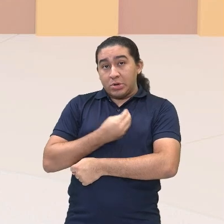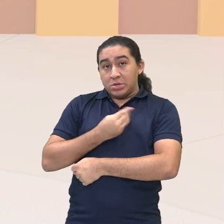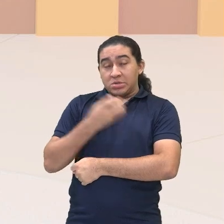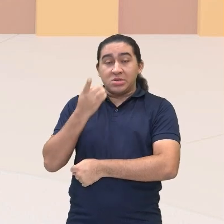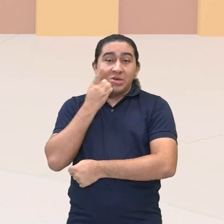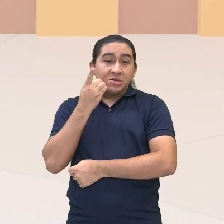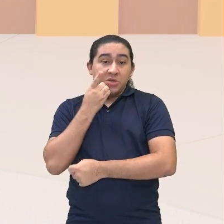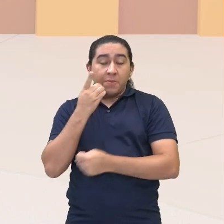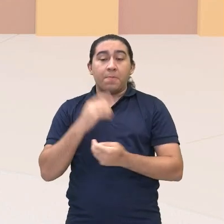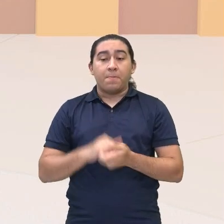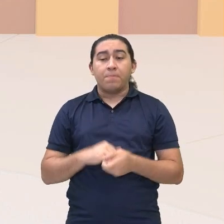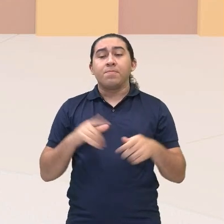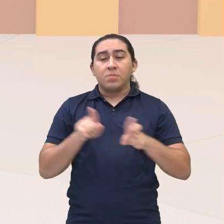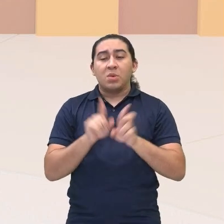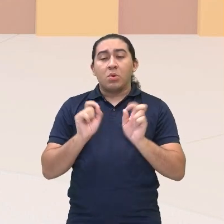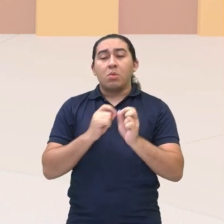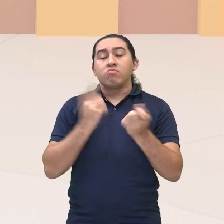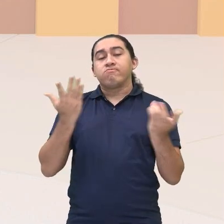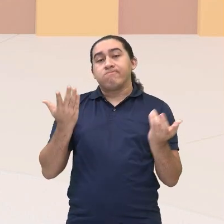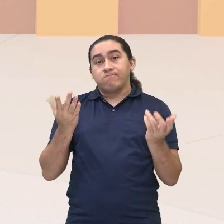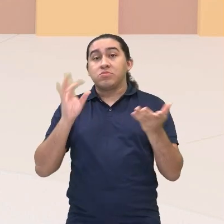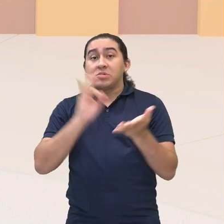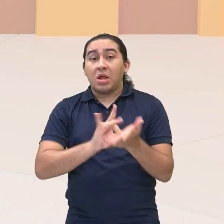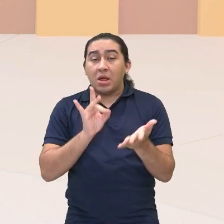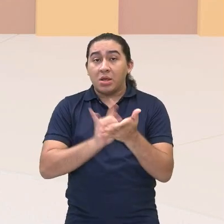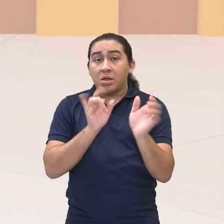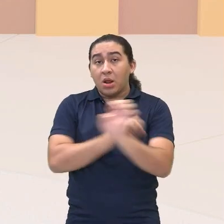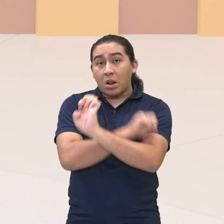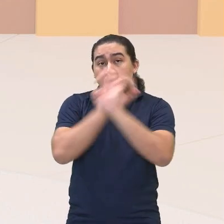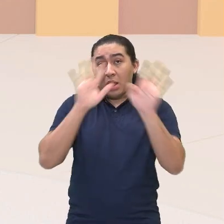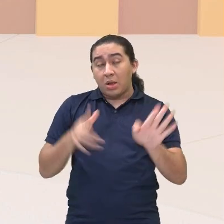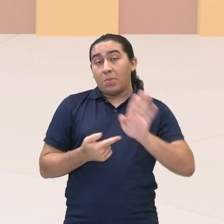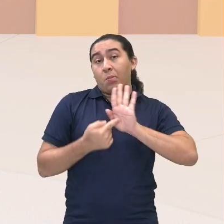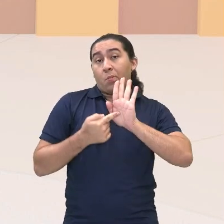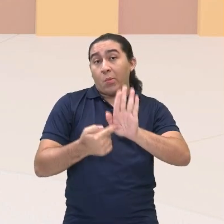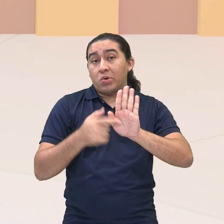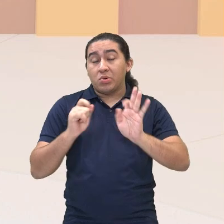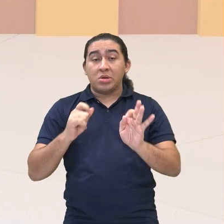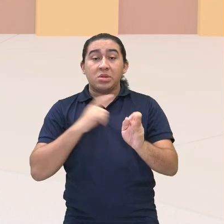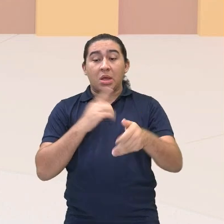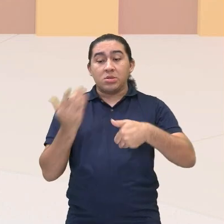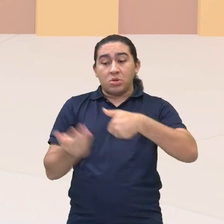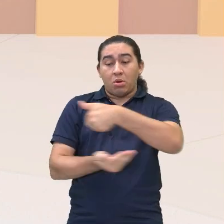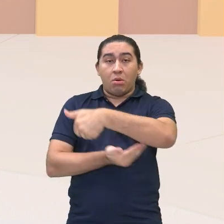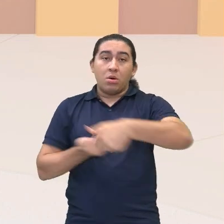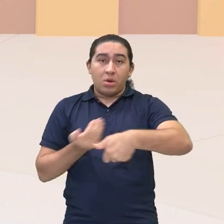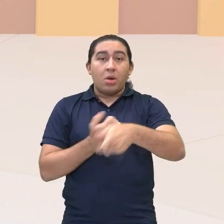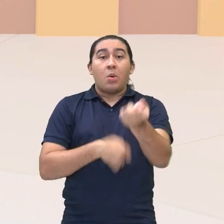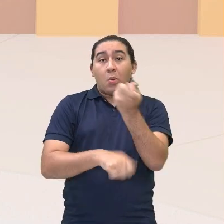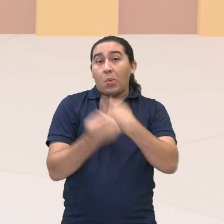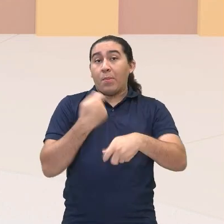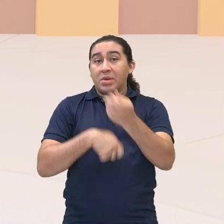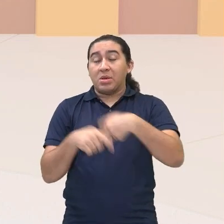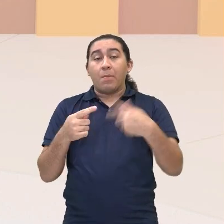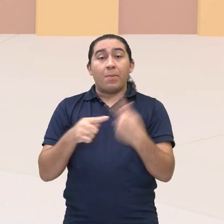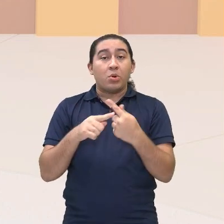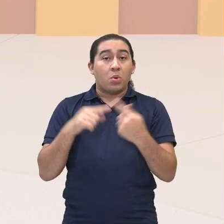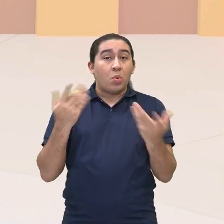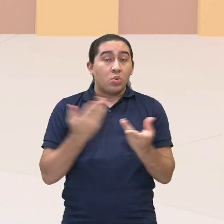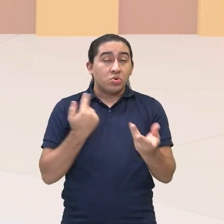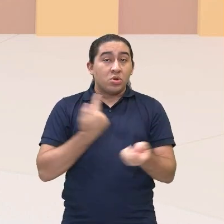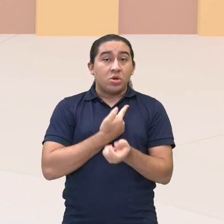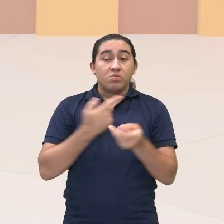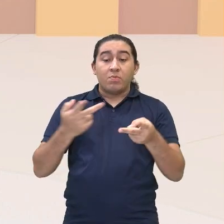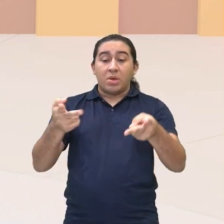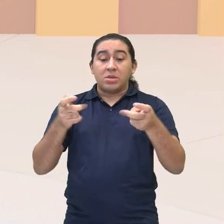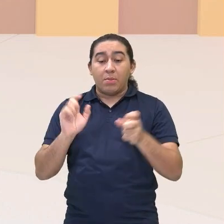ela acaba sendo evidente, né, que acaba tendo essas trocas comerciais, porque hoje a gente observa que esse processo